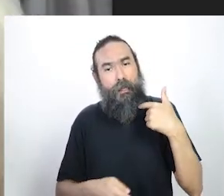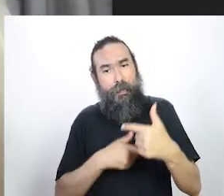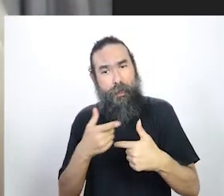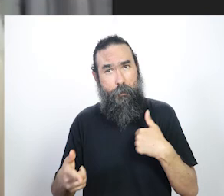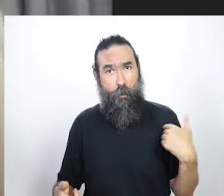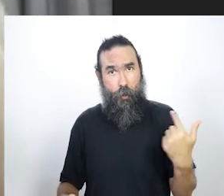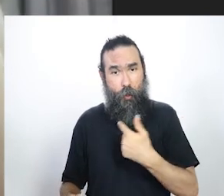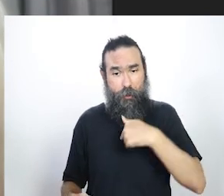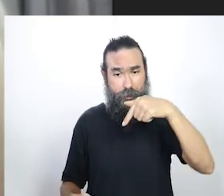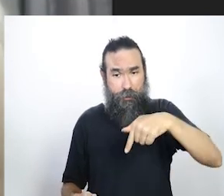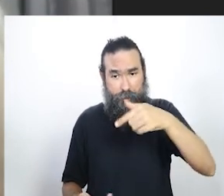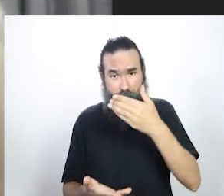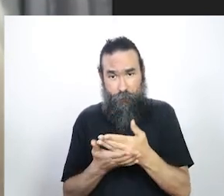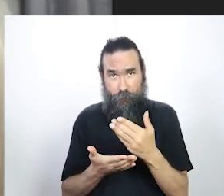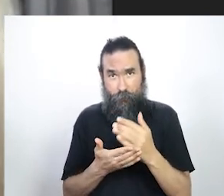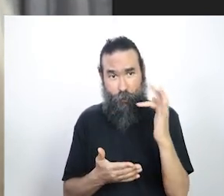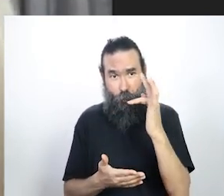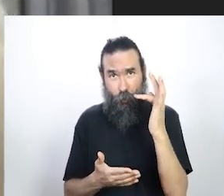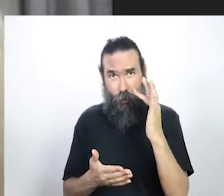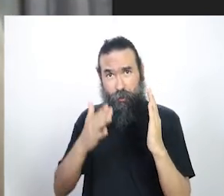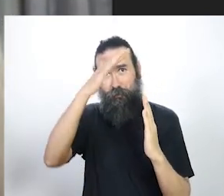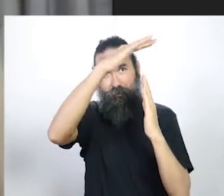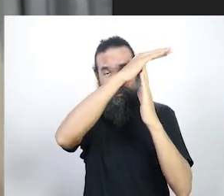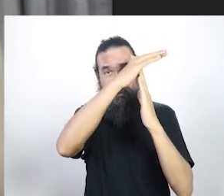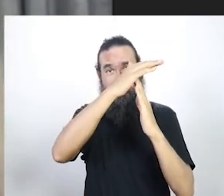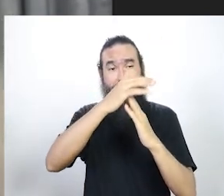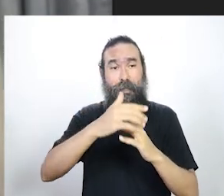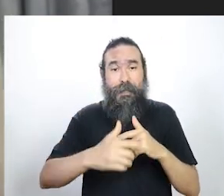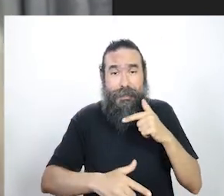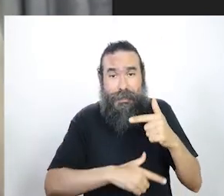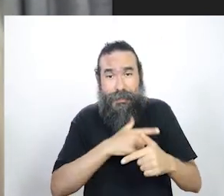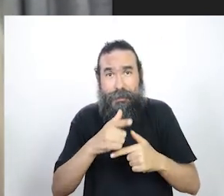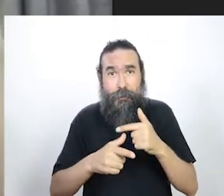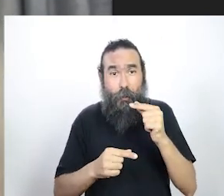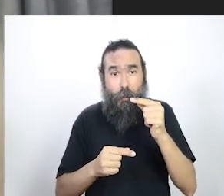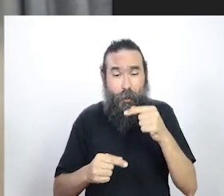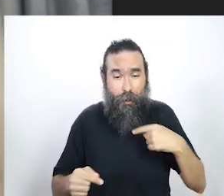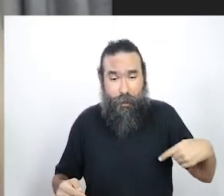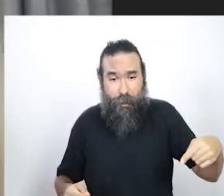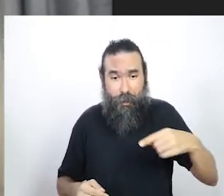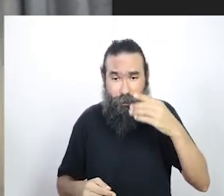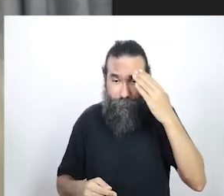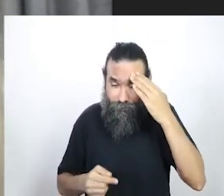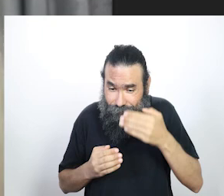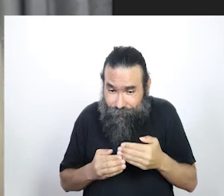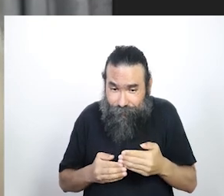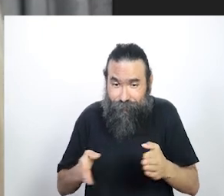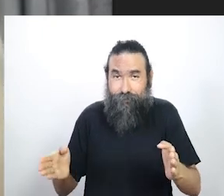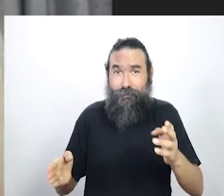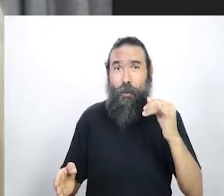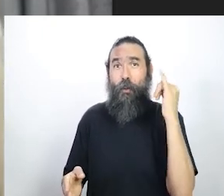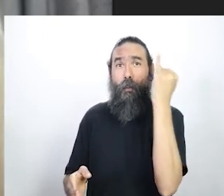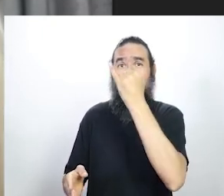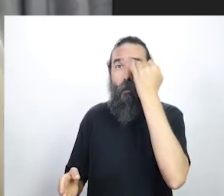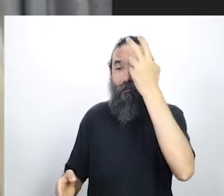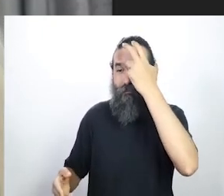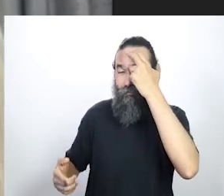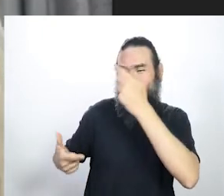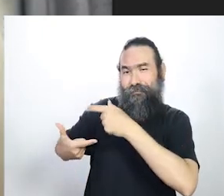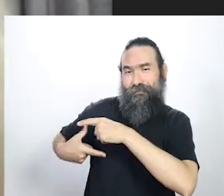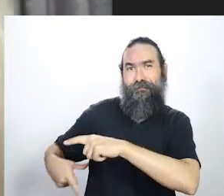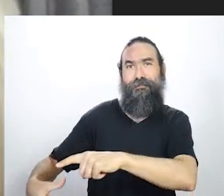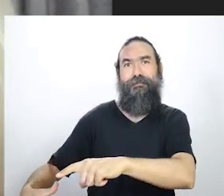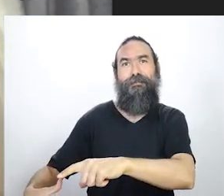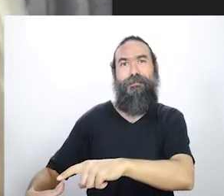dentro da universidade, que é esse reduto mais tradicional, mais conservador, que é próprio do conhecimento que ela transita,